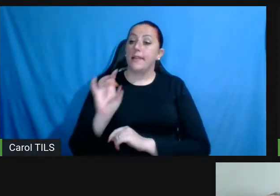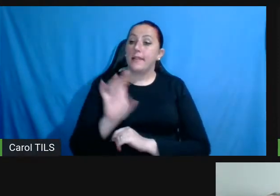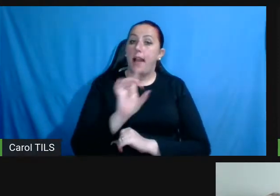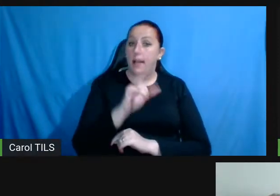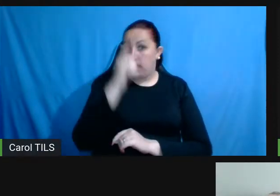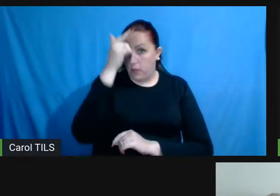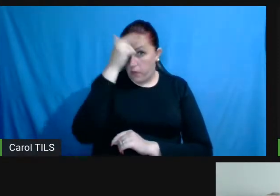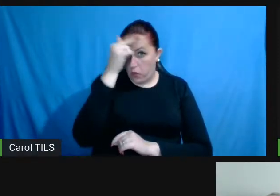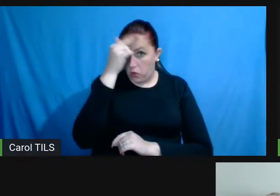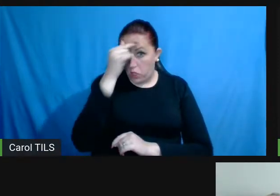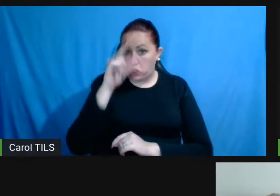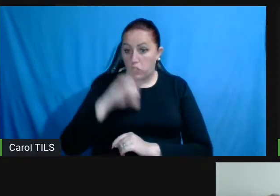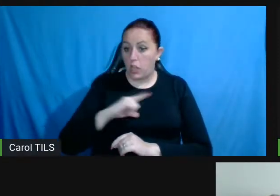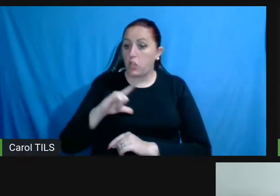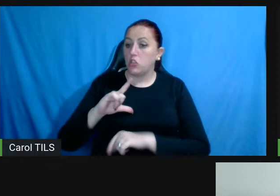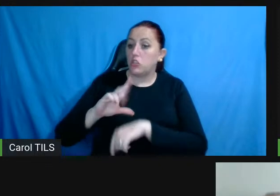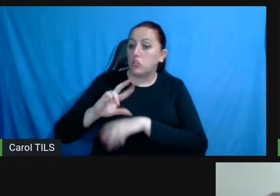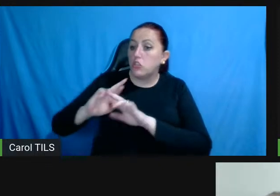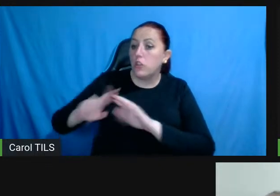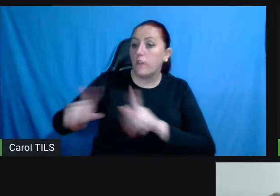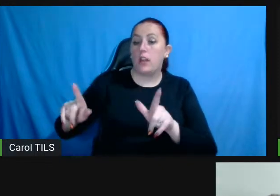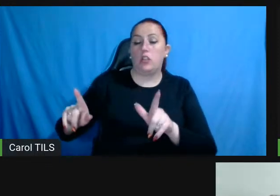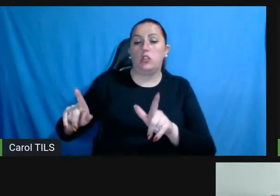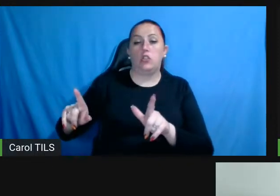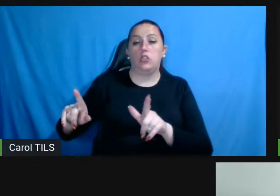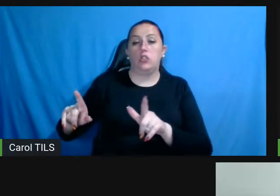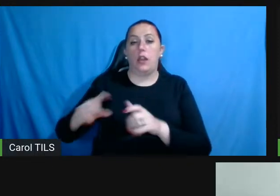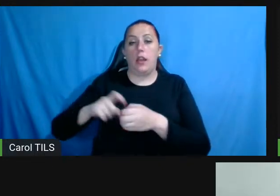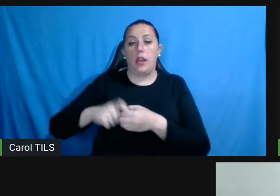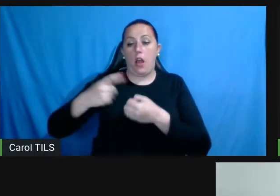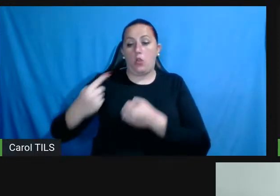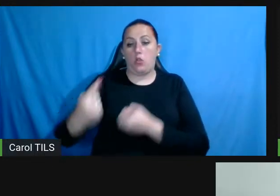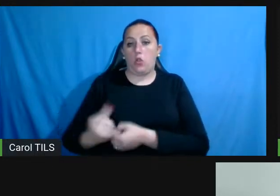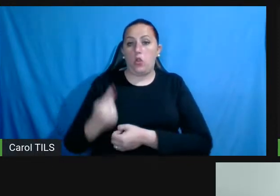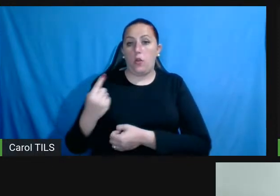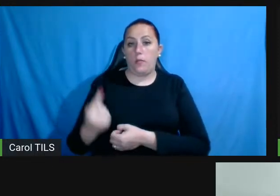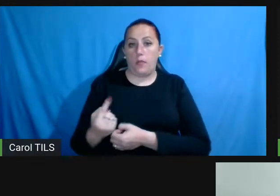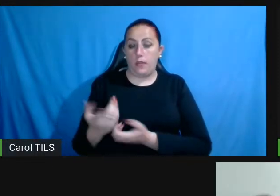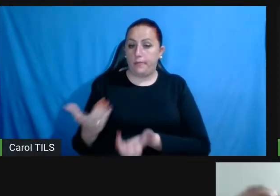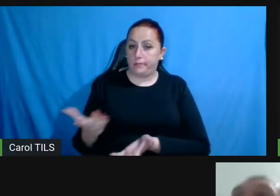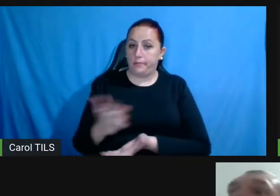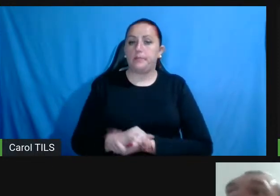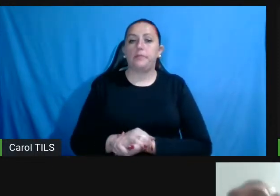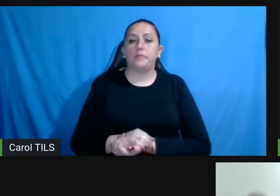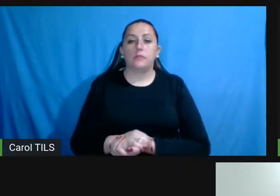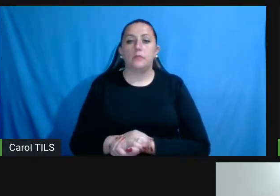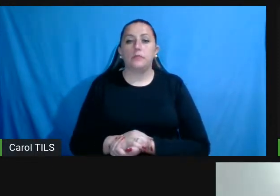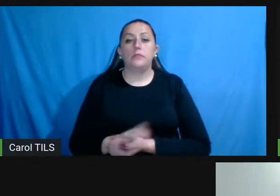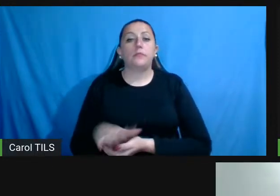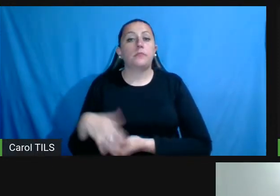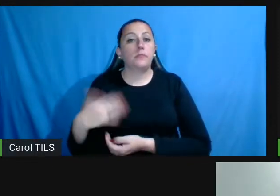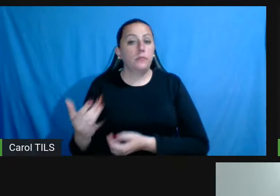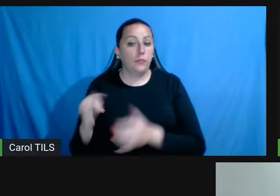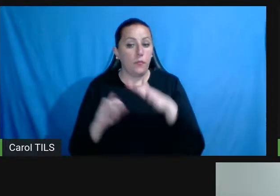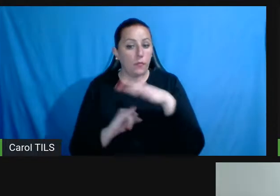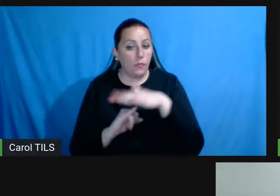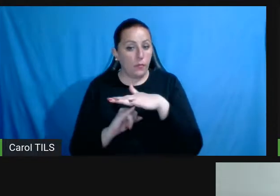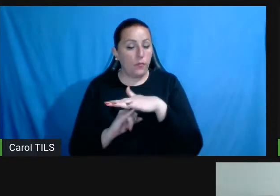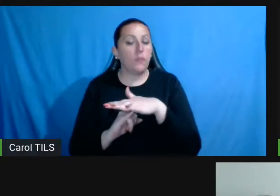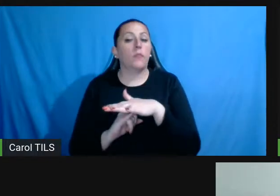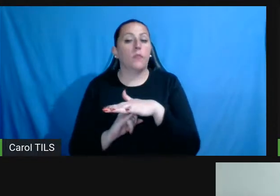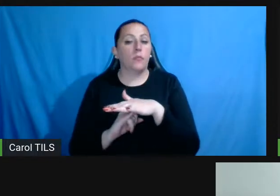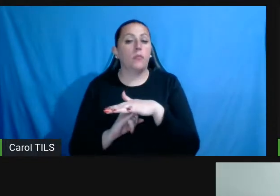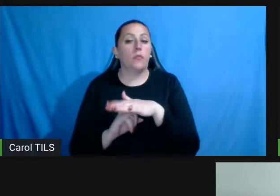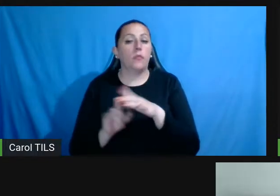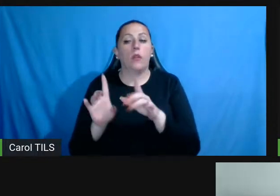universidade, ela trabalha de uma maneira. Então, elas têm autonomia. E, portanto, o Instituto Federal, o IFRS,